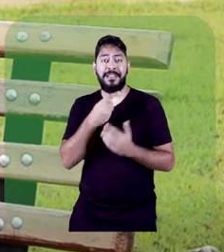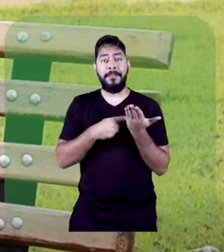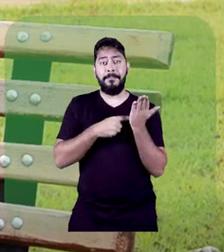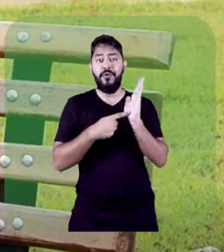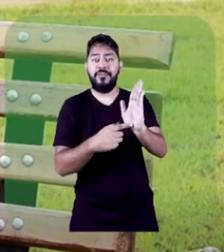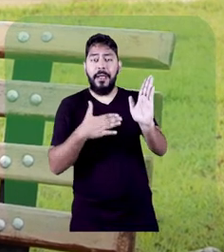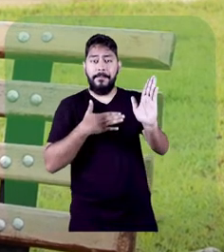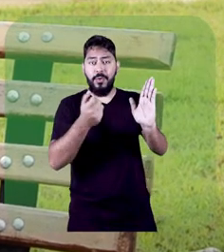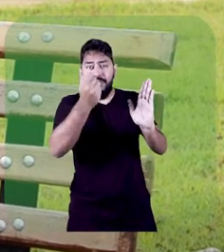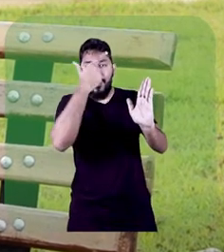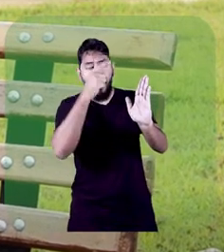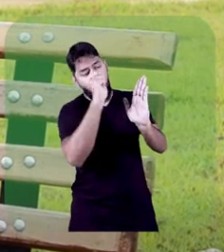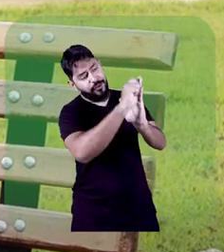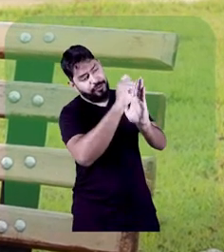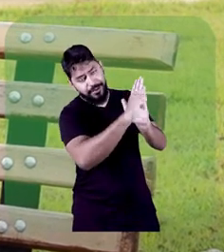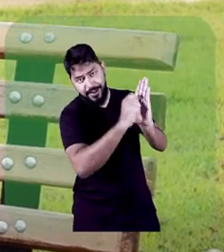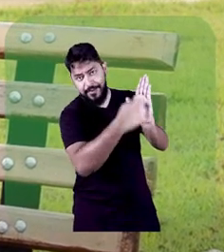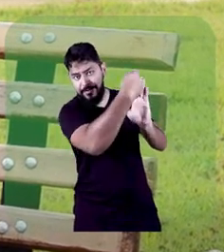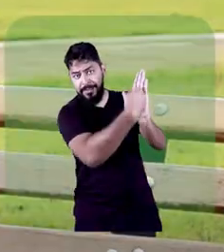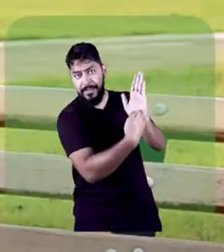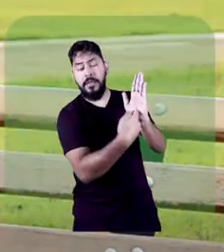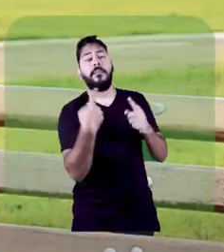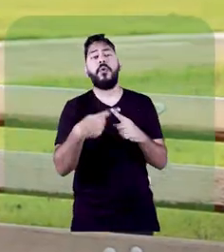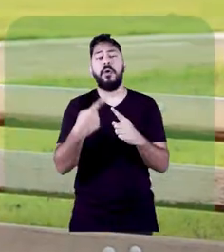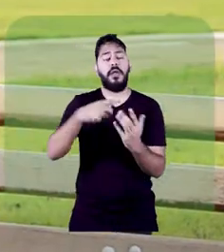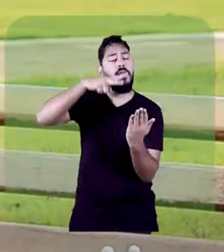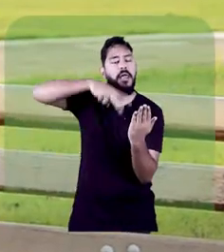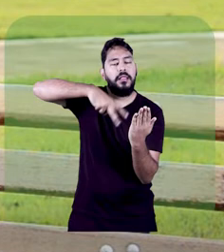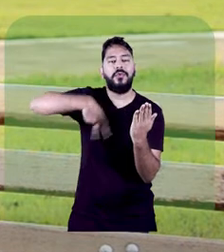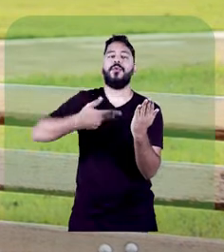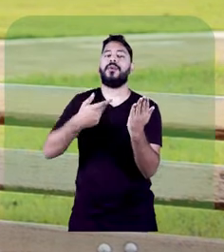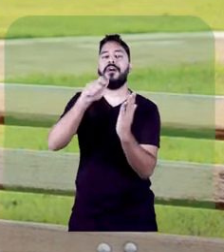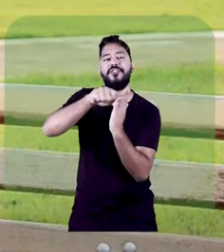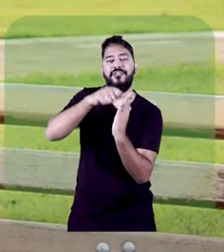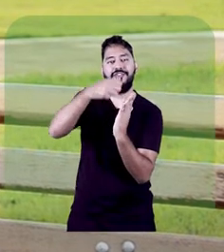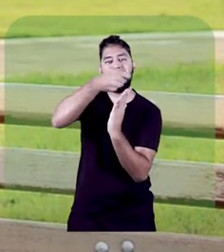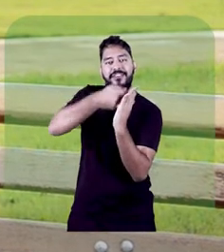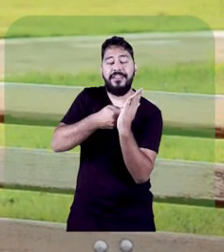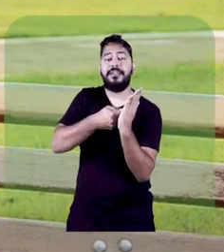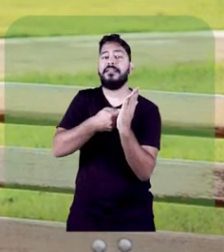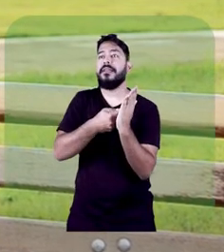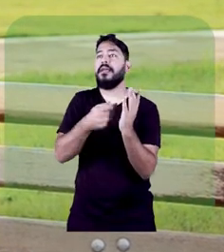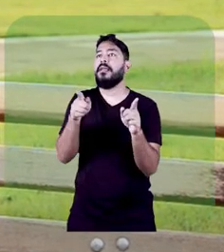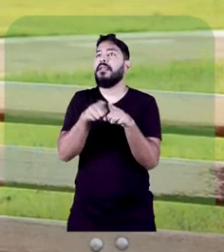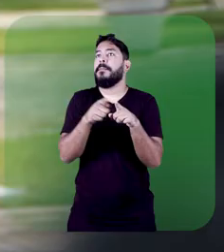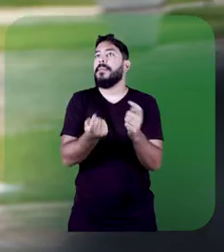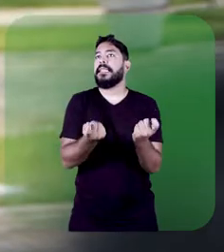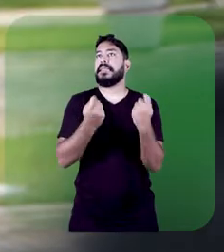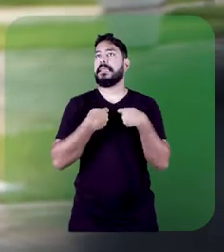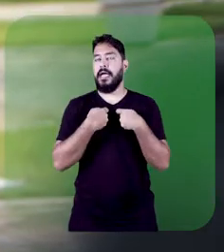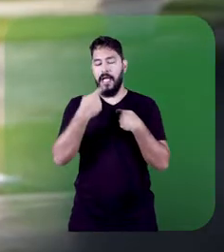um talento, que é da escrita, de escrever, porque a leitura e a escrita também nos